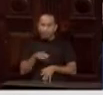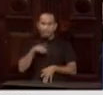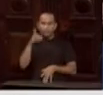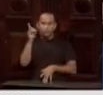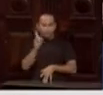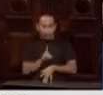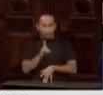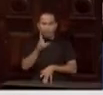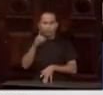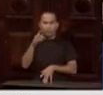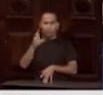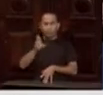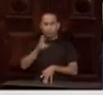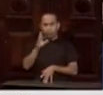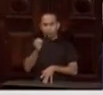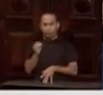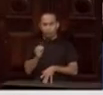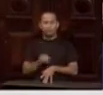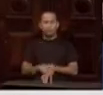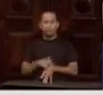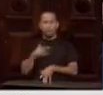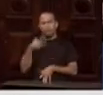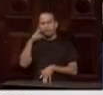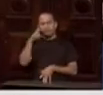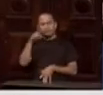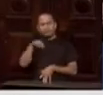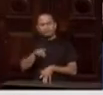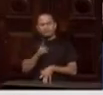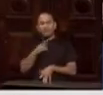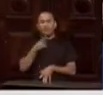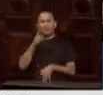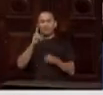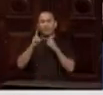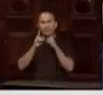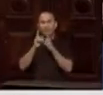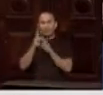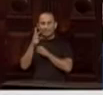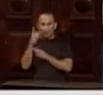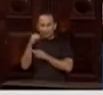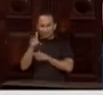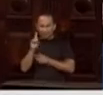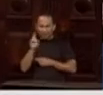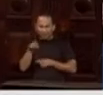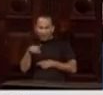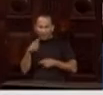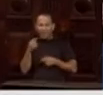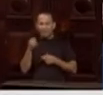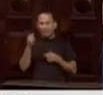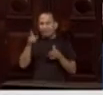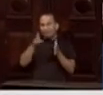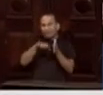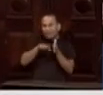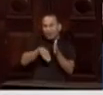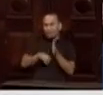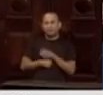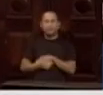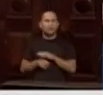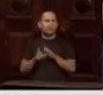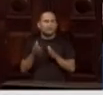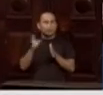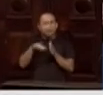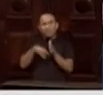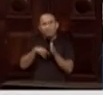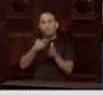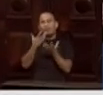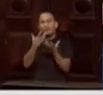direito ao bilhete único. Eu me recordo que aqui, no amplo debate, eu coloquei que R$ 3.000 era uma faixa muito baixa, muito abaixo